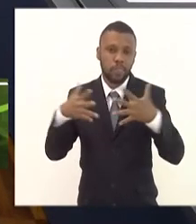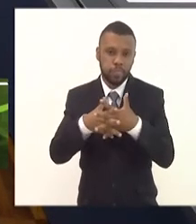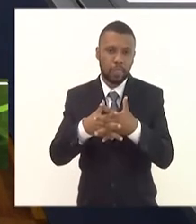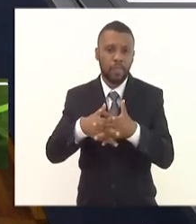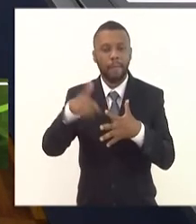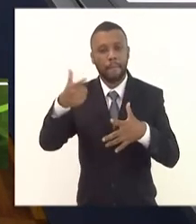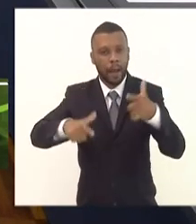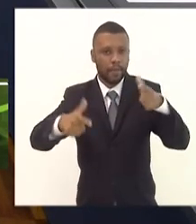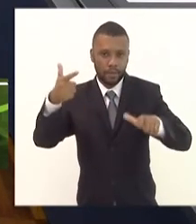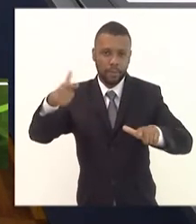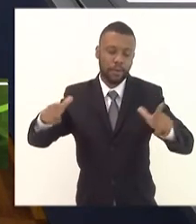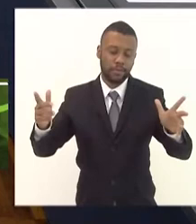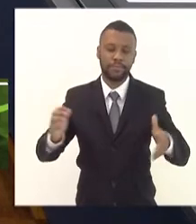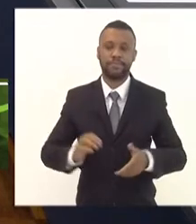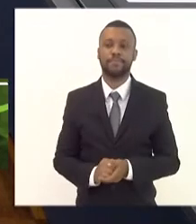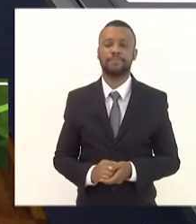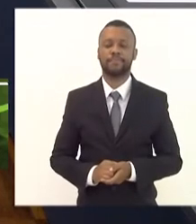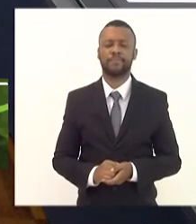sim, sim.